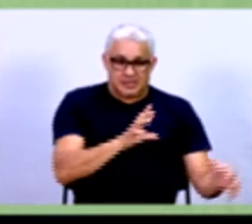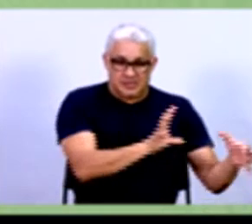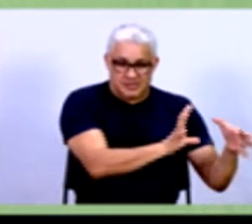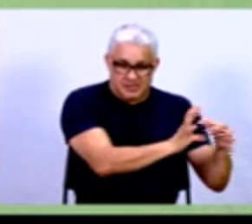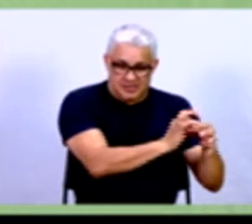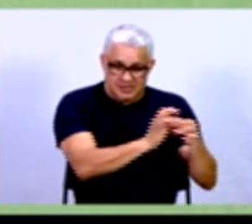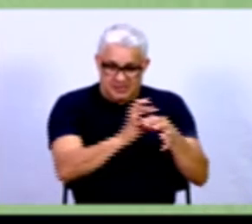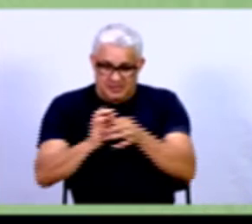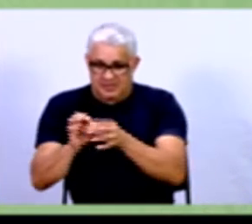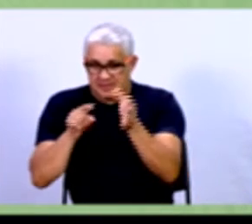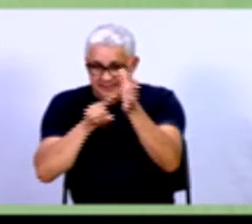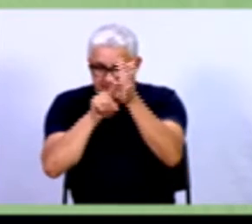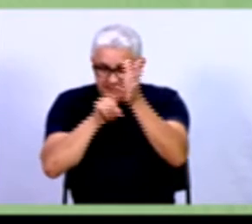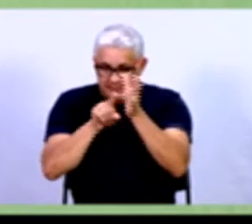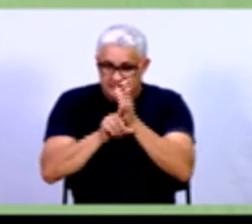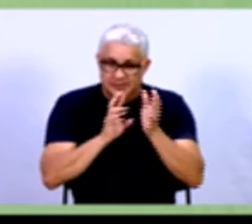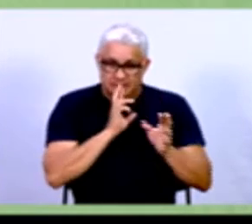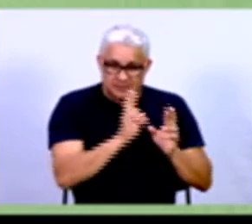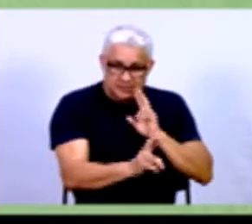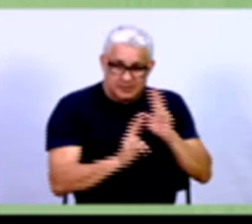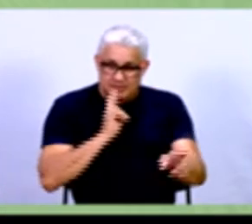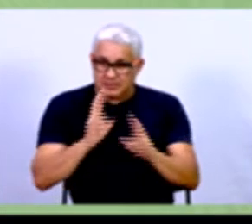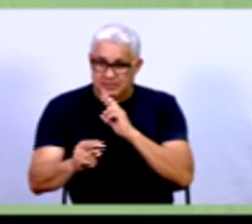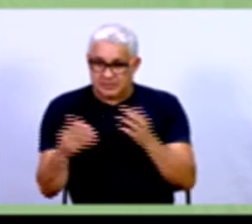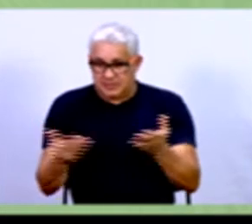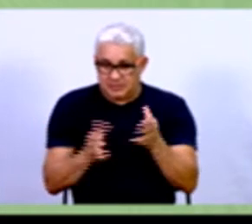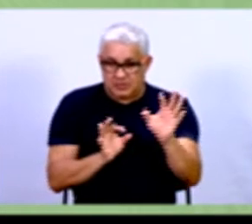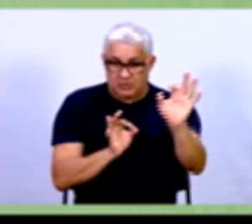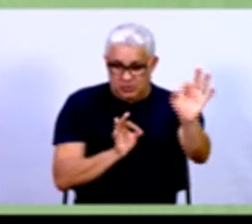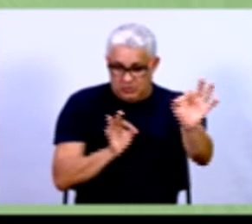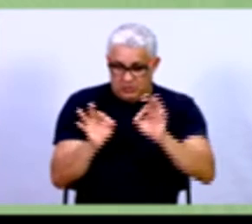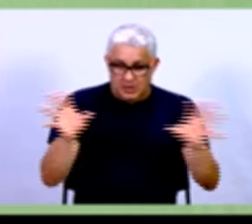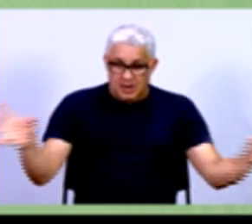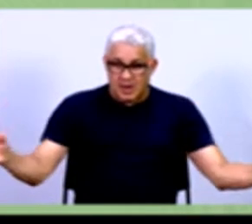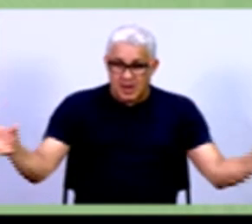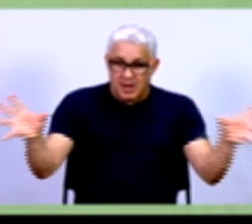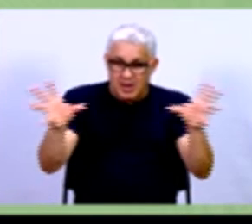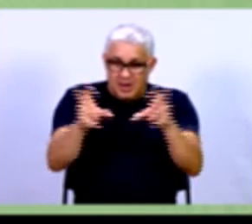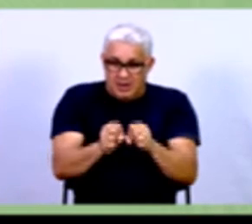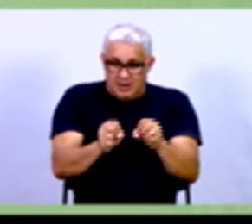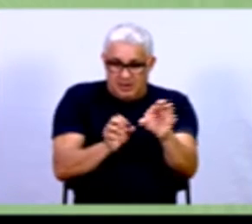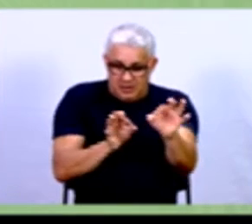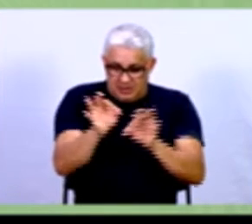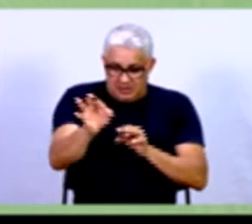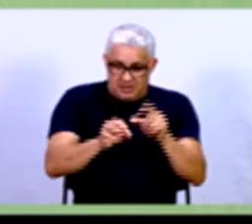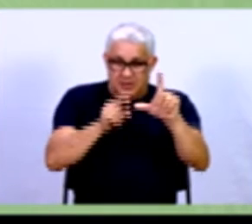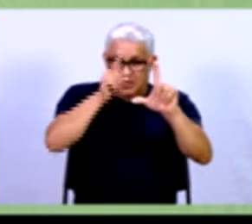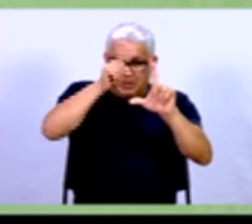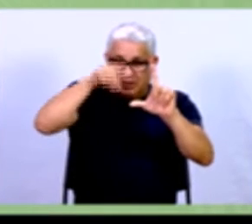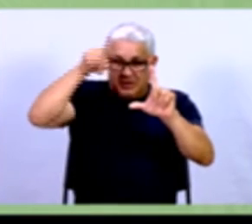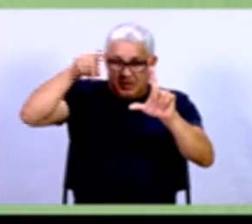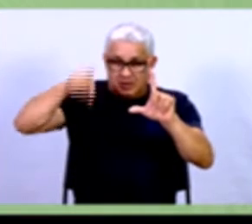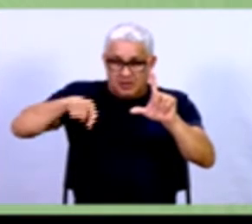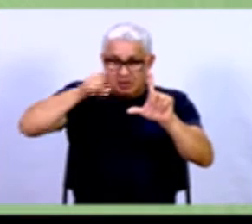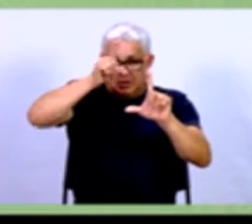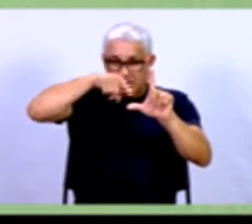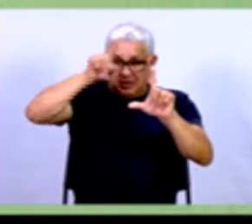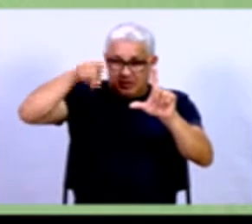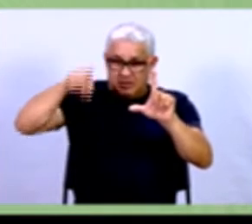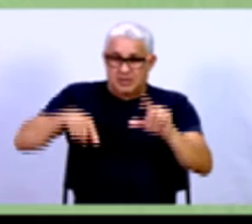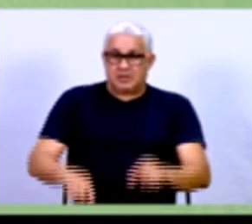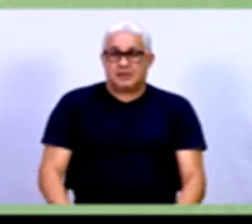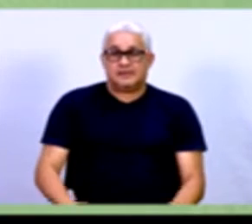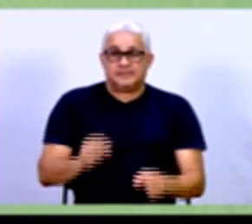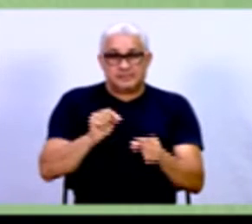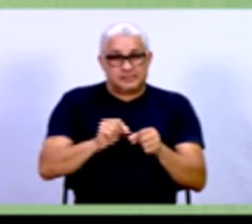questionários respondidos. Agora você deve organizá-los estatisticamente. Aí, olha só, pessoal, nessa fase é